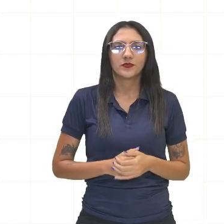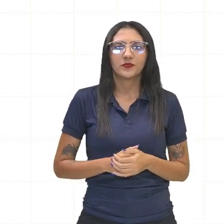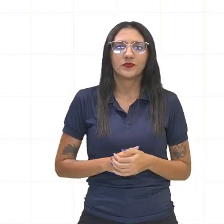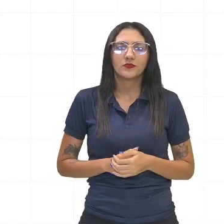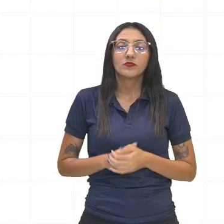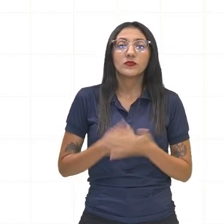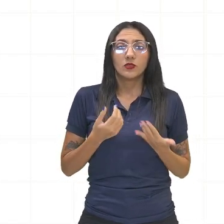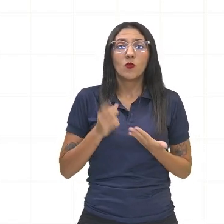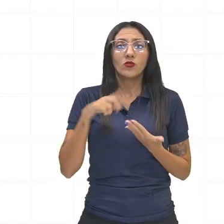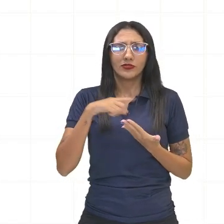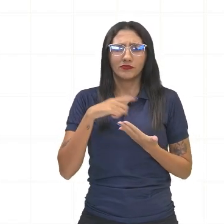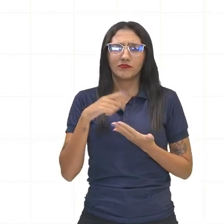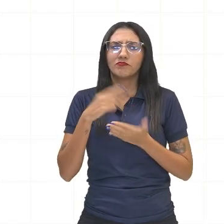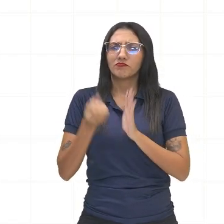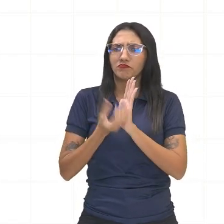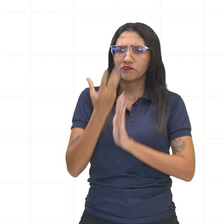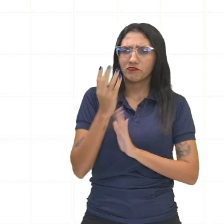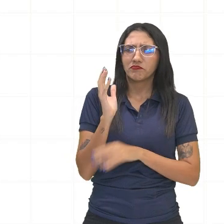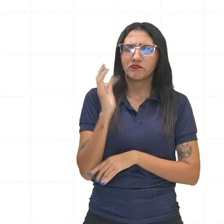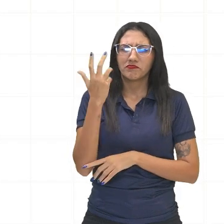este fato ocorreu em